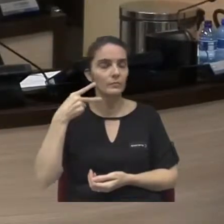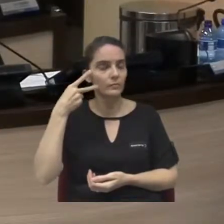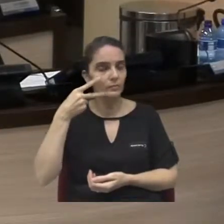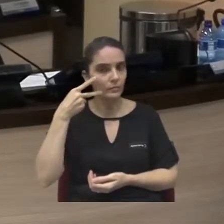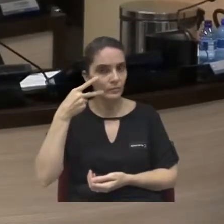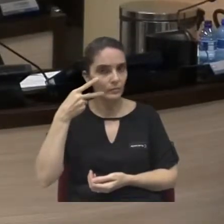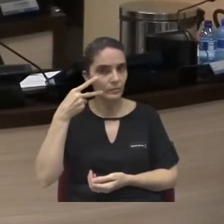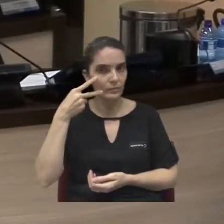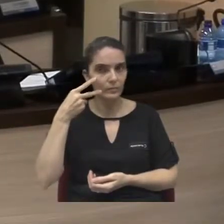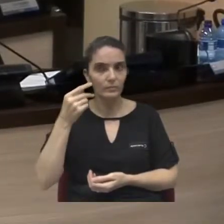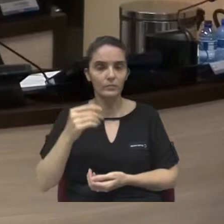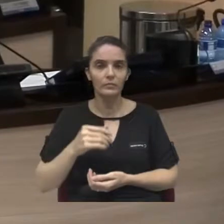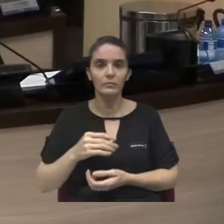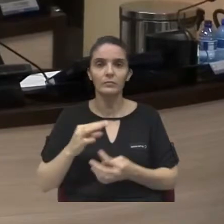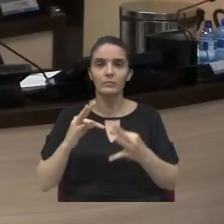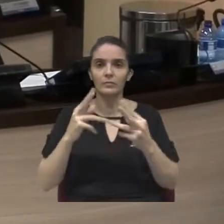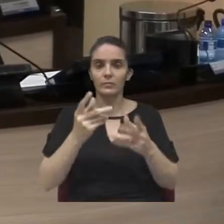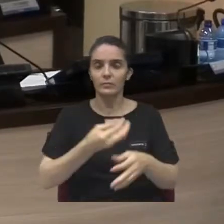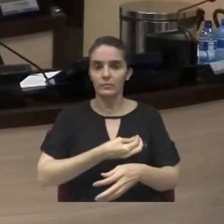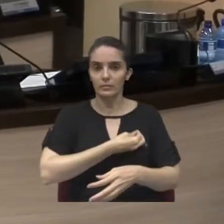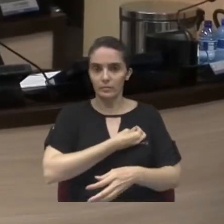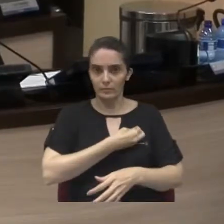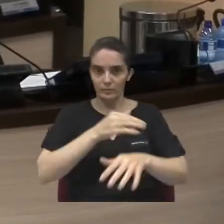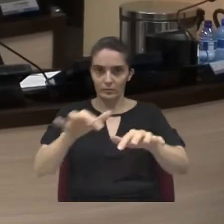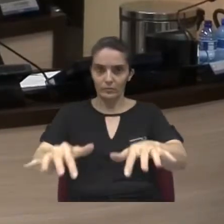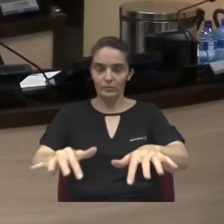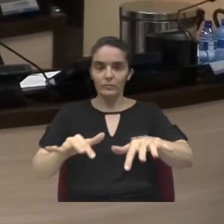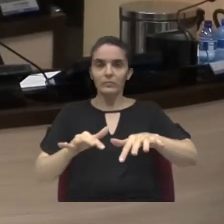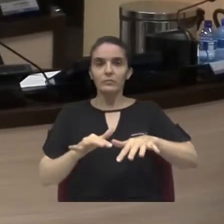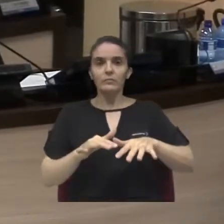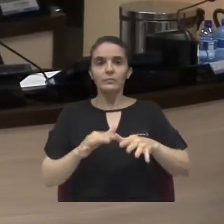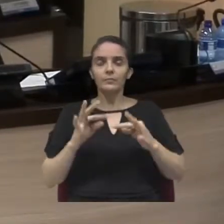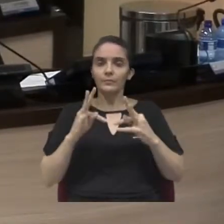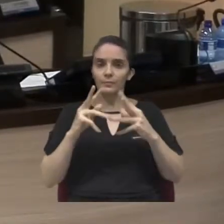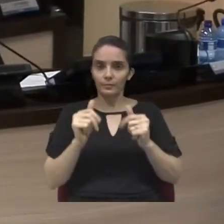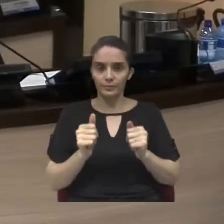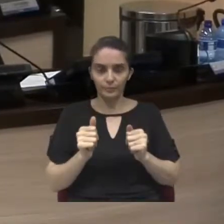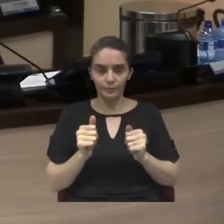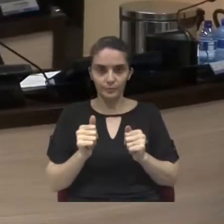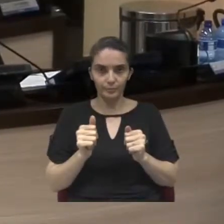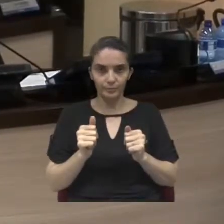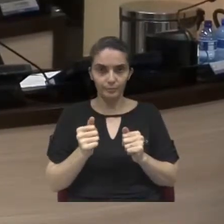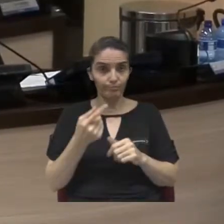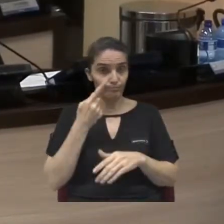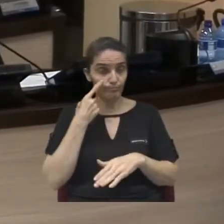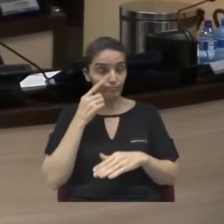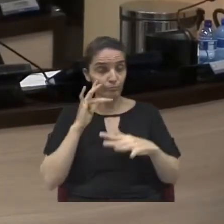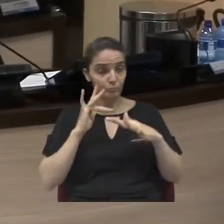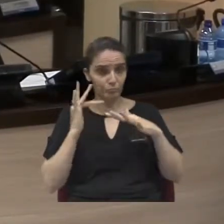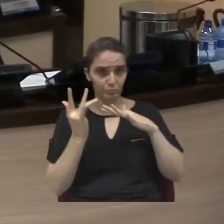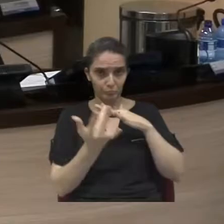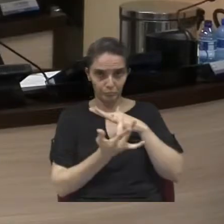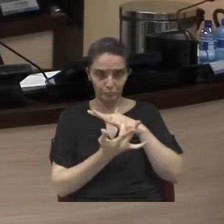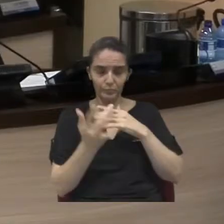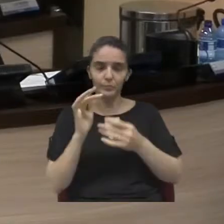vereadores, todos que aqui se encontram no plenário e todos que nos ouvem pelos meios de comunicação,